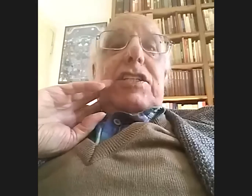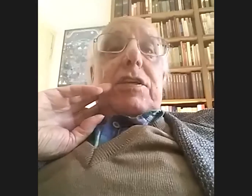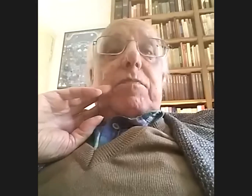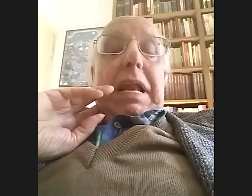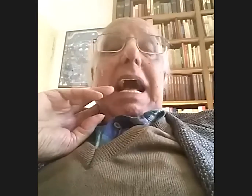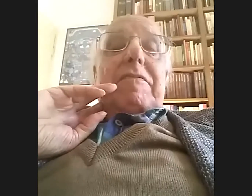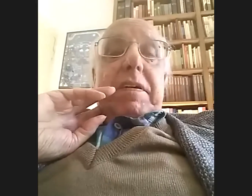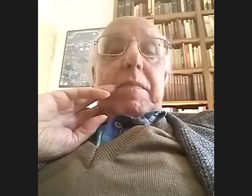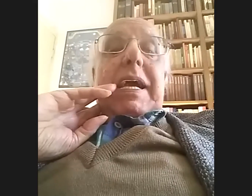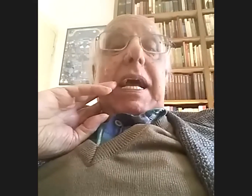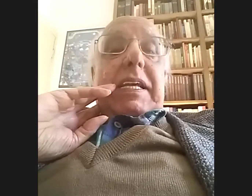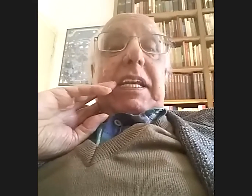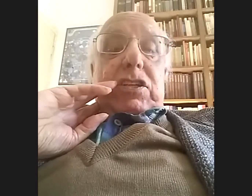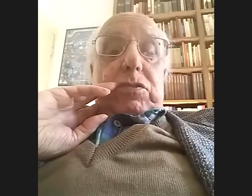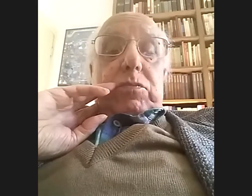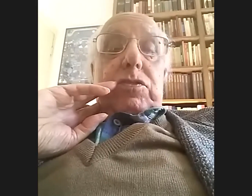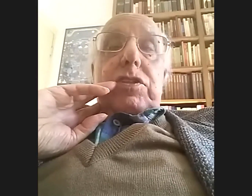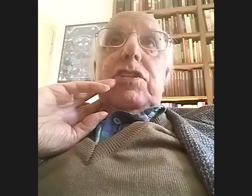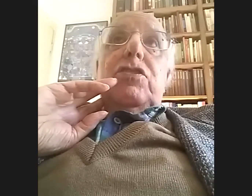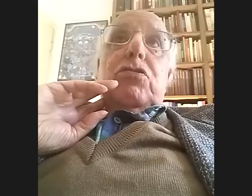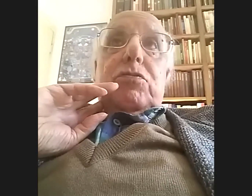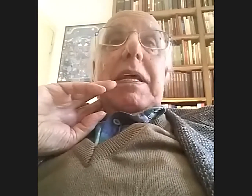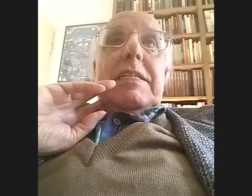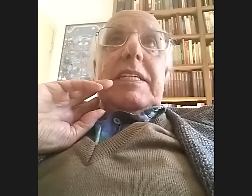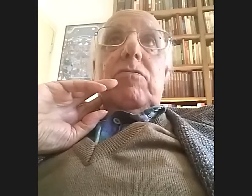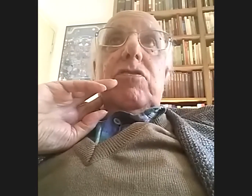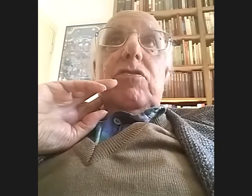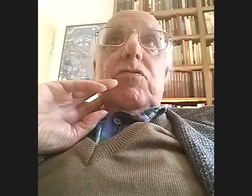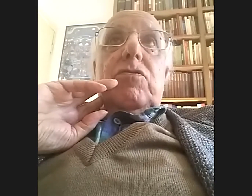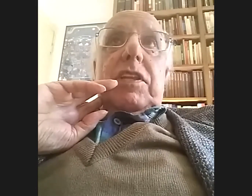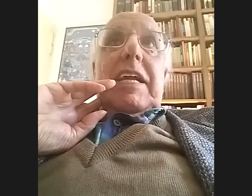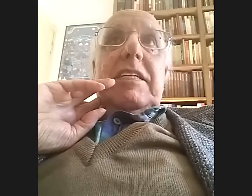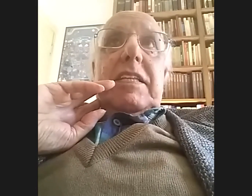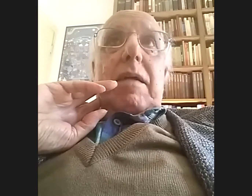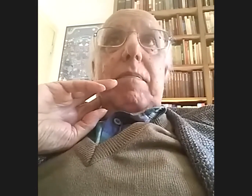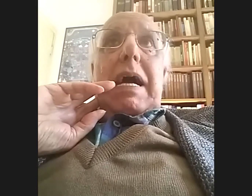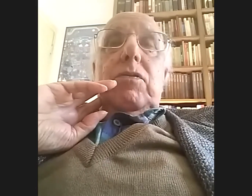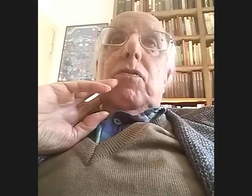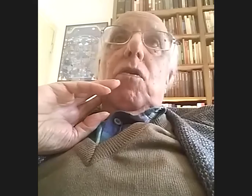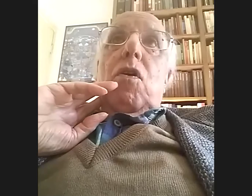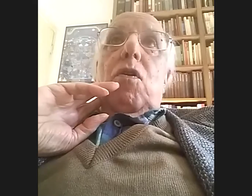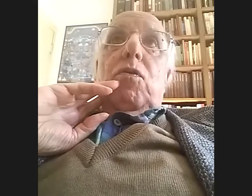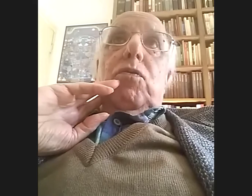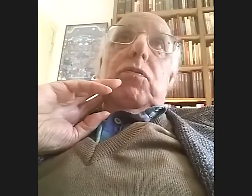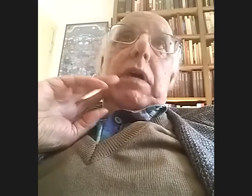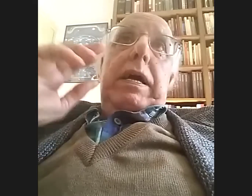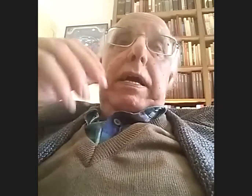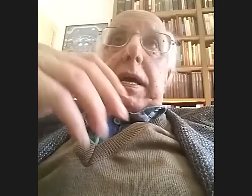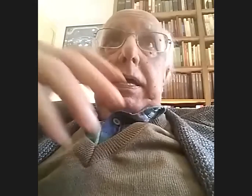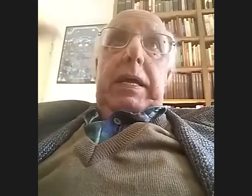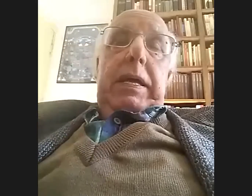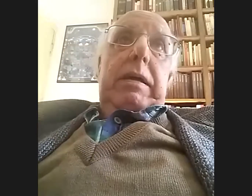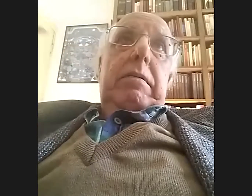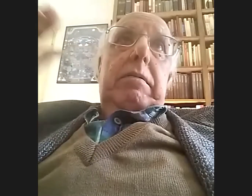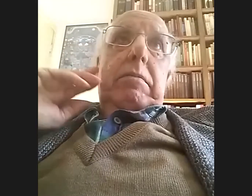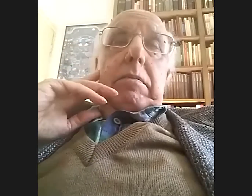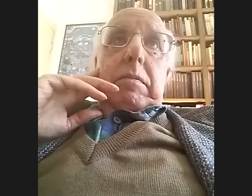Ela estipulava mecanismos de suspensão de contrato de trabalho ou